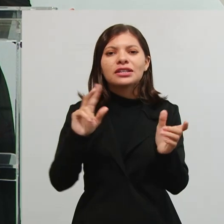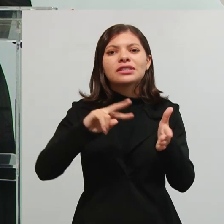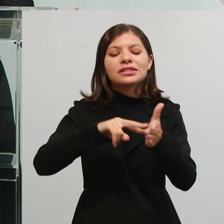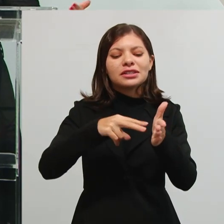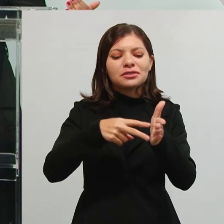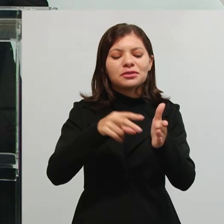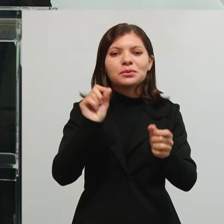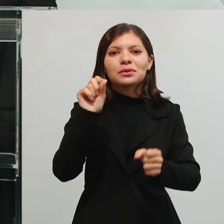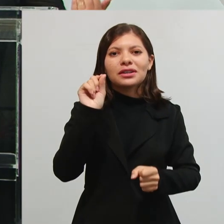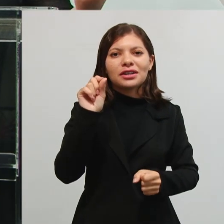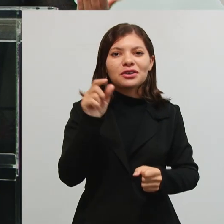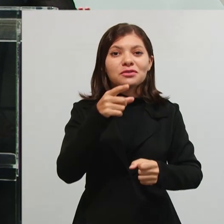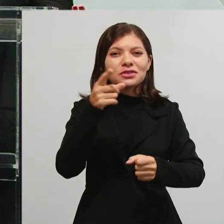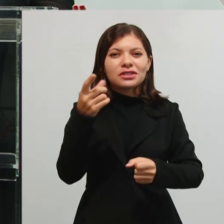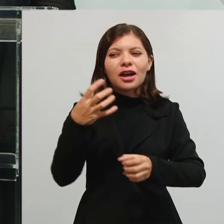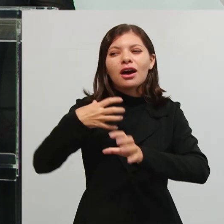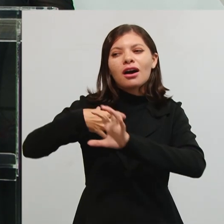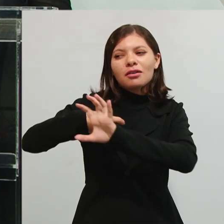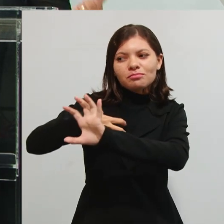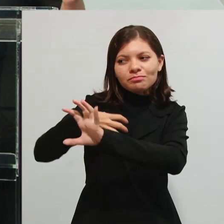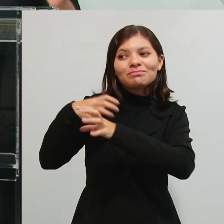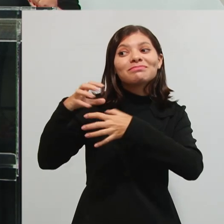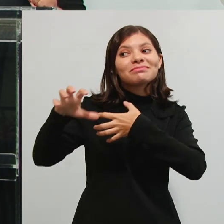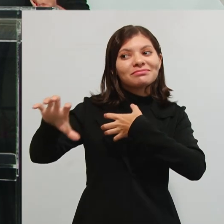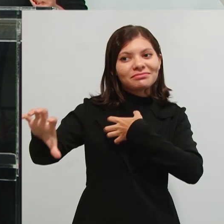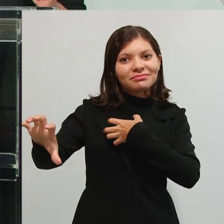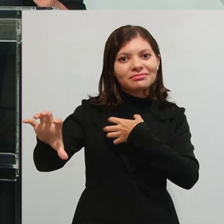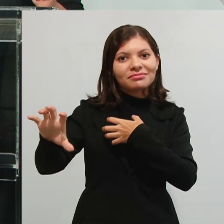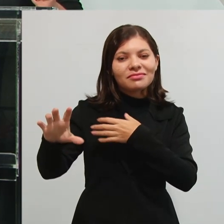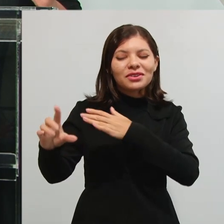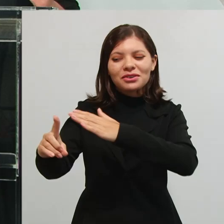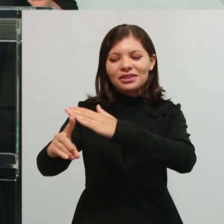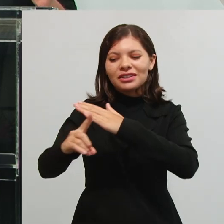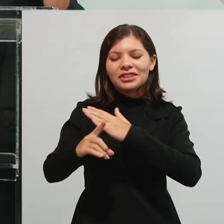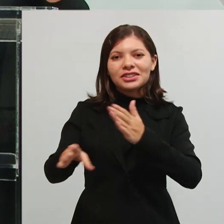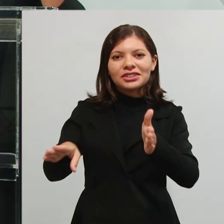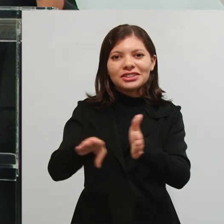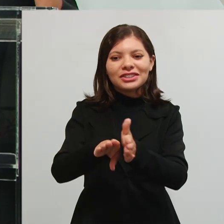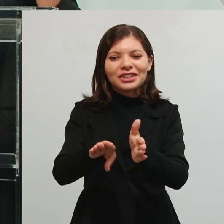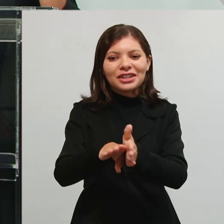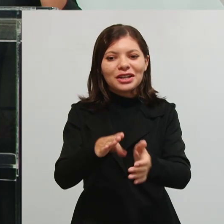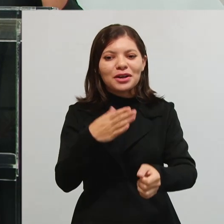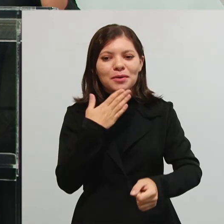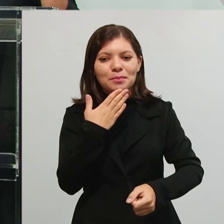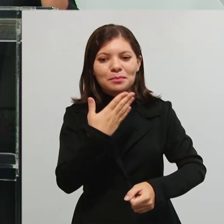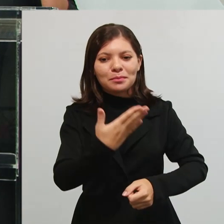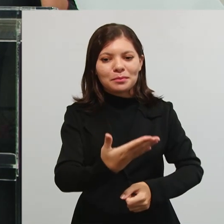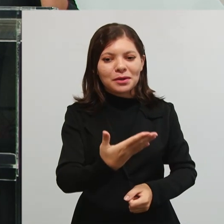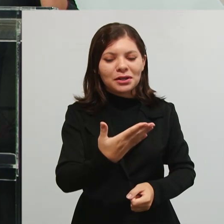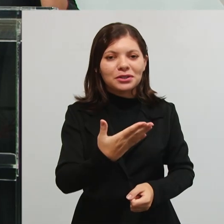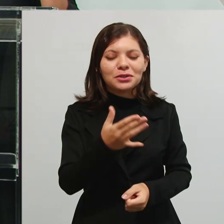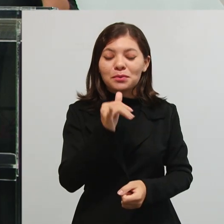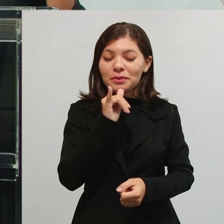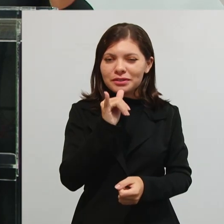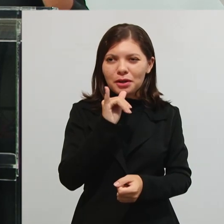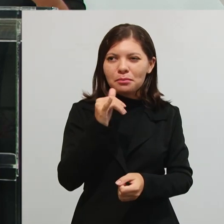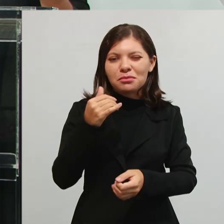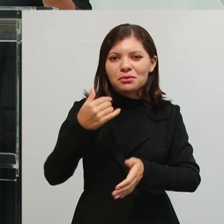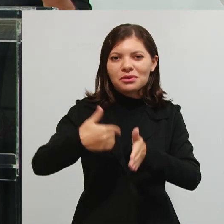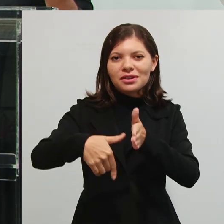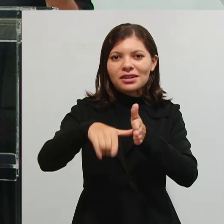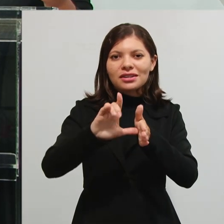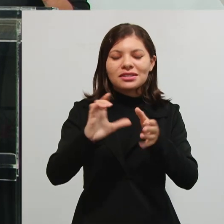que significa você se colocar no lugar do outro se o cliente chega para te pedir o cobre leito como eu falei de exemplo né